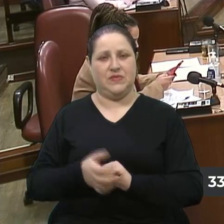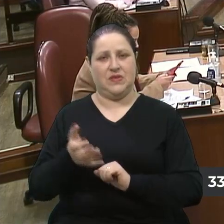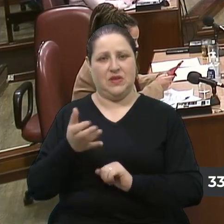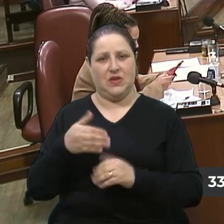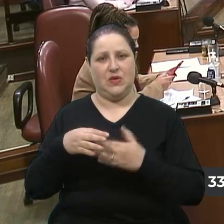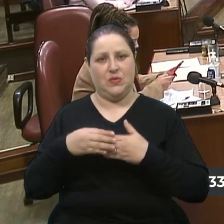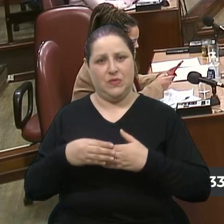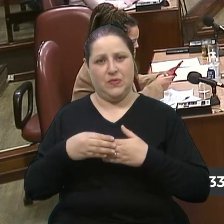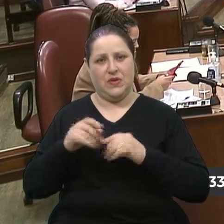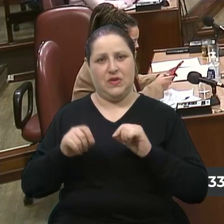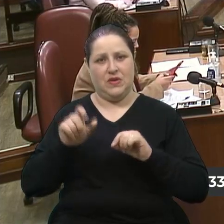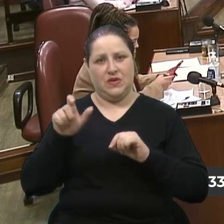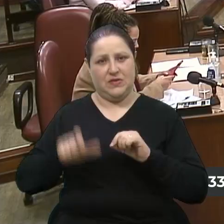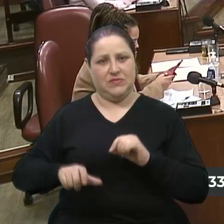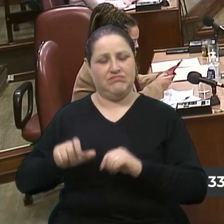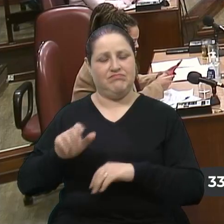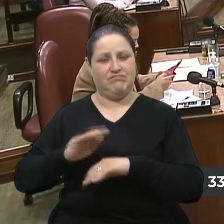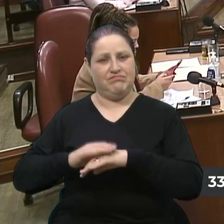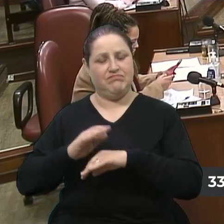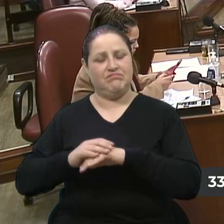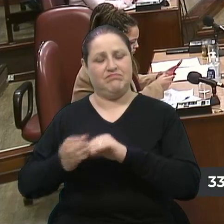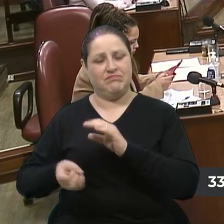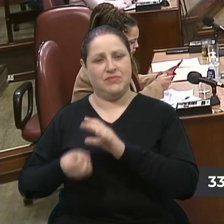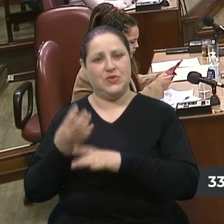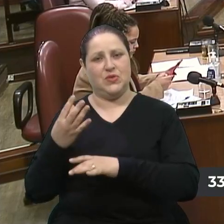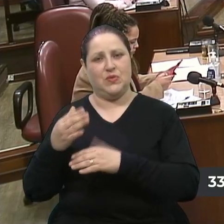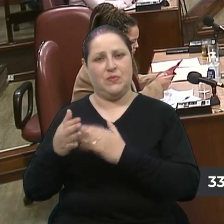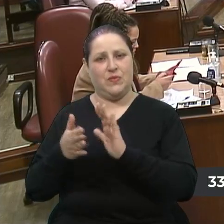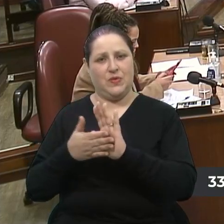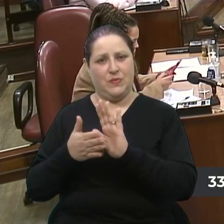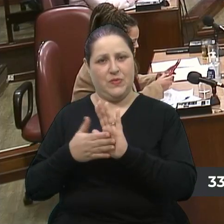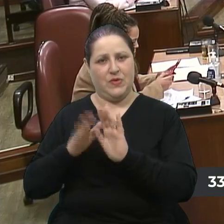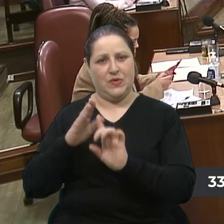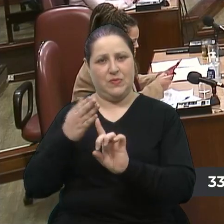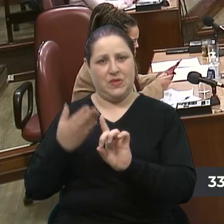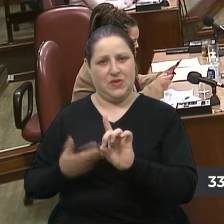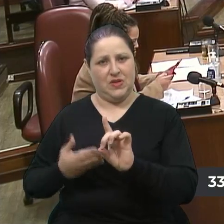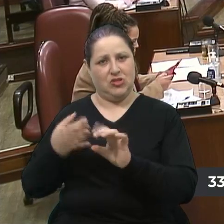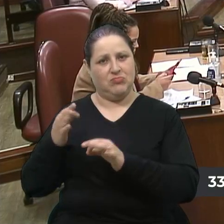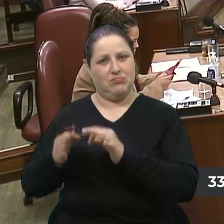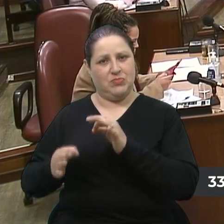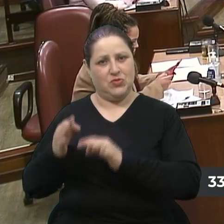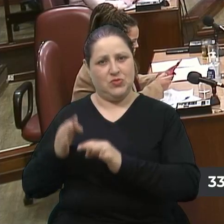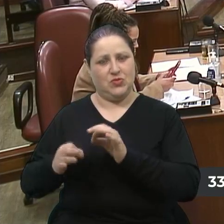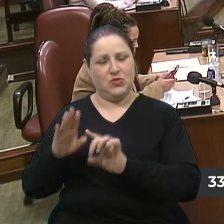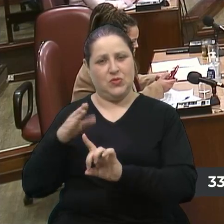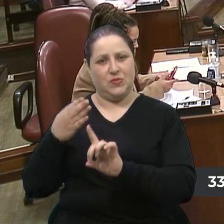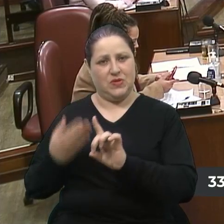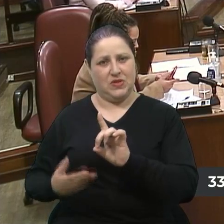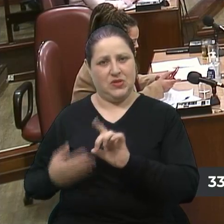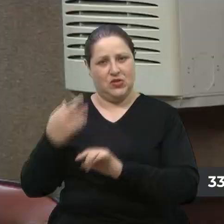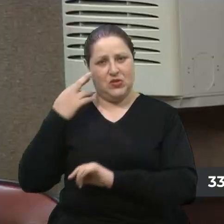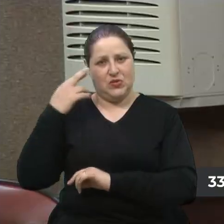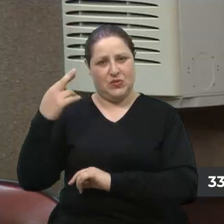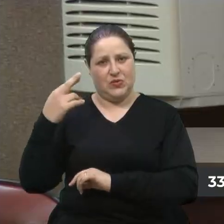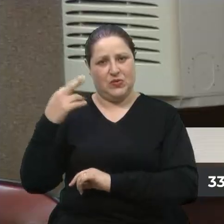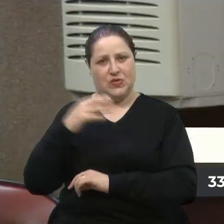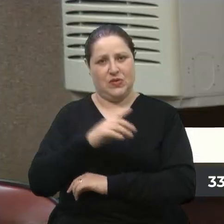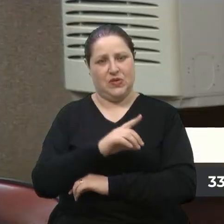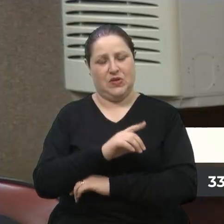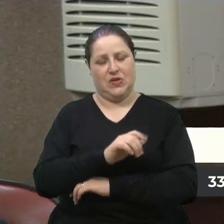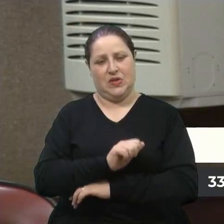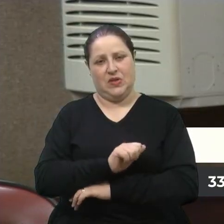os autores da proposição desta homenagem, justíssima homenagem ao doutor Alceu Barbosa Velho, nosso